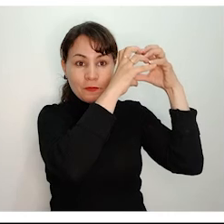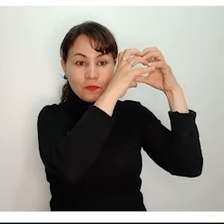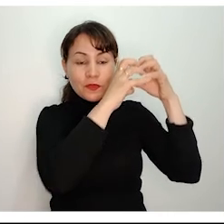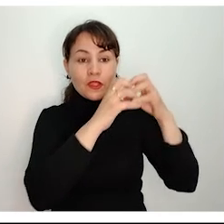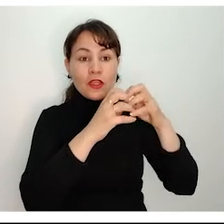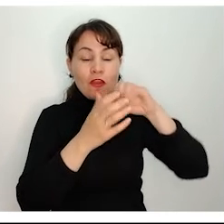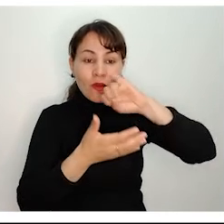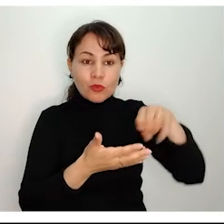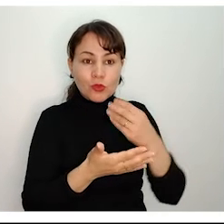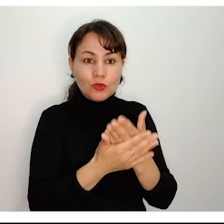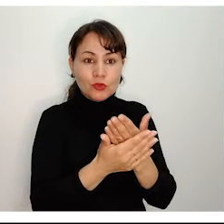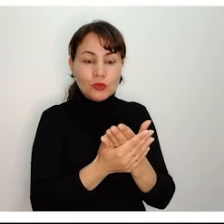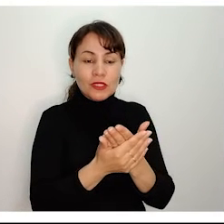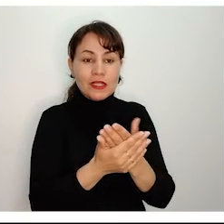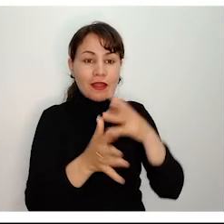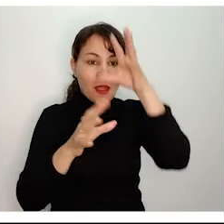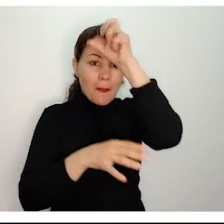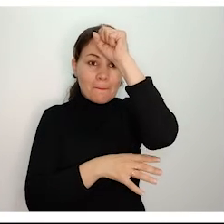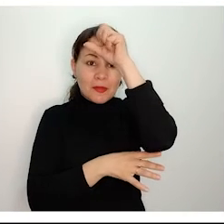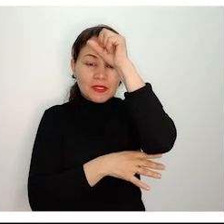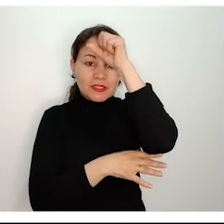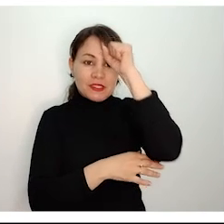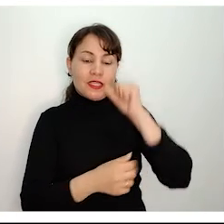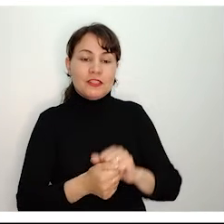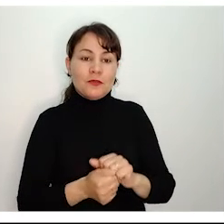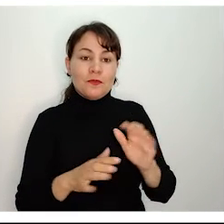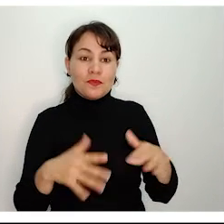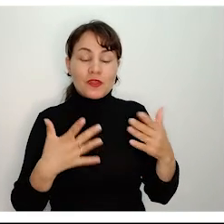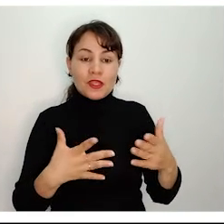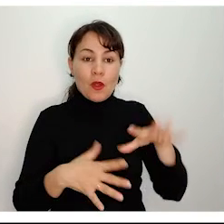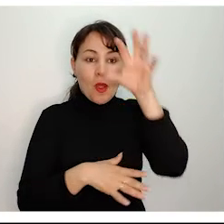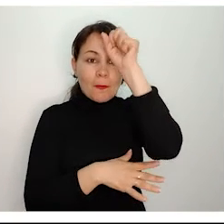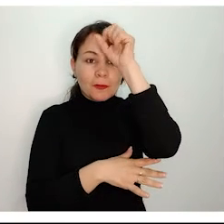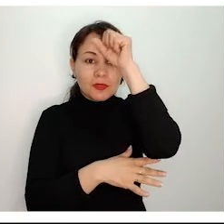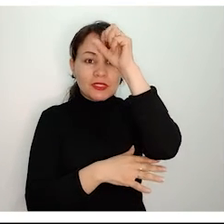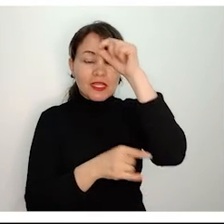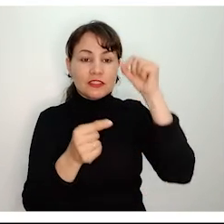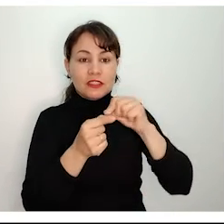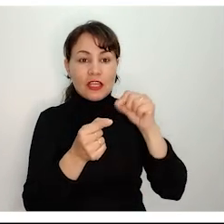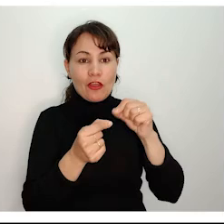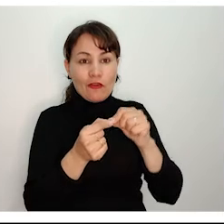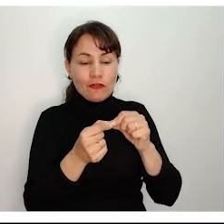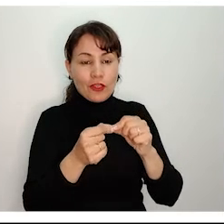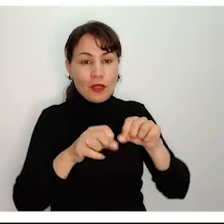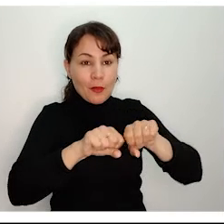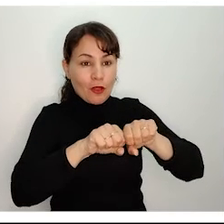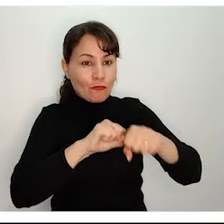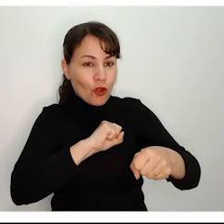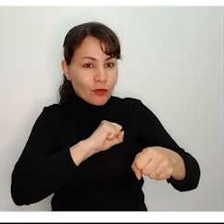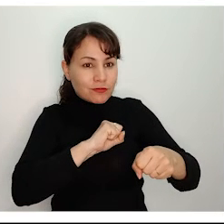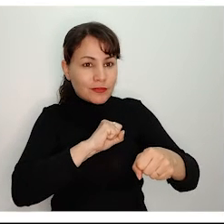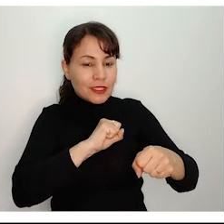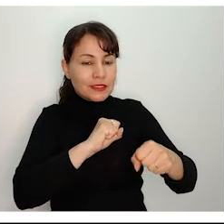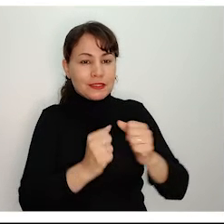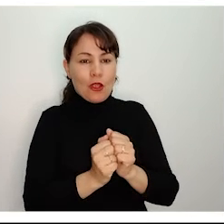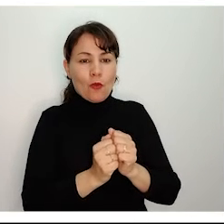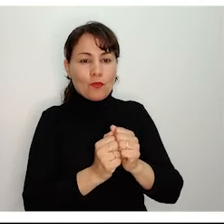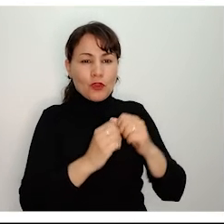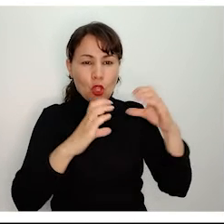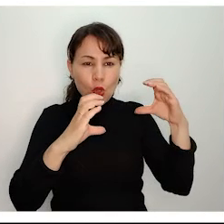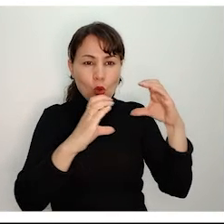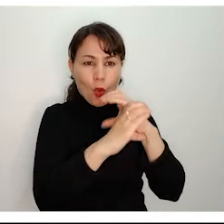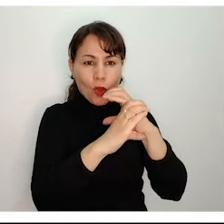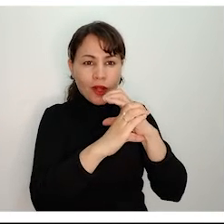do nosso cérebro vai permitir a aprendizagem. Então, a aprendizagem é feita pela formação e